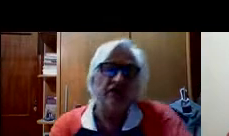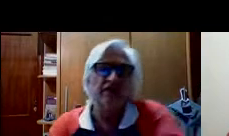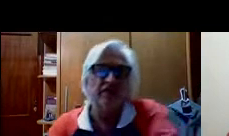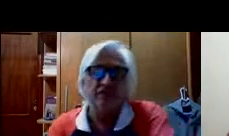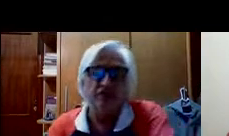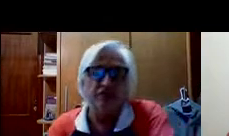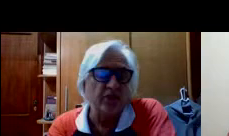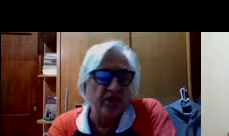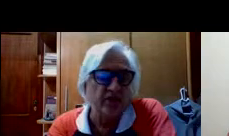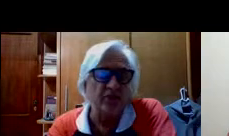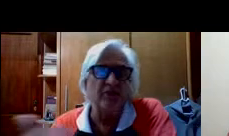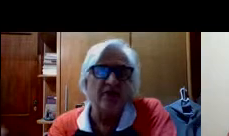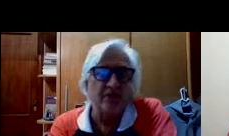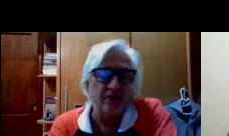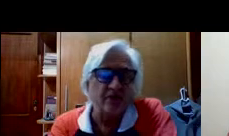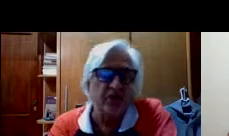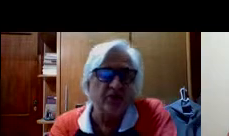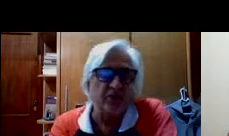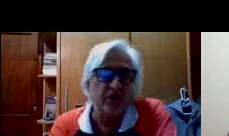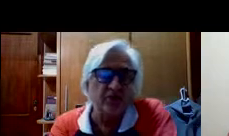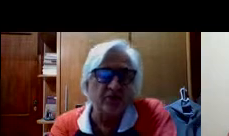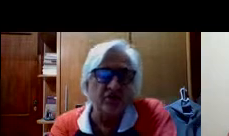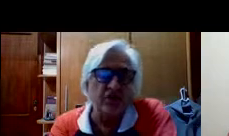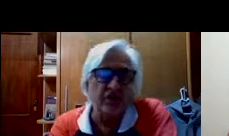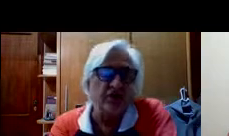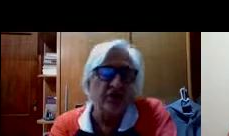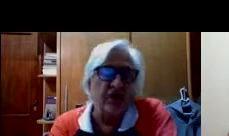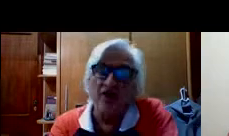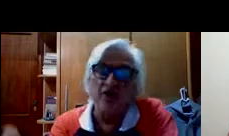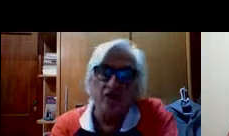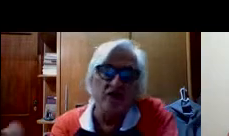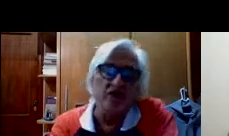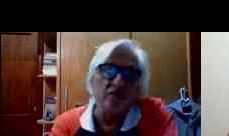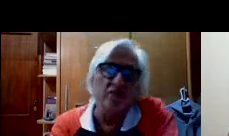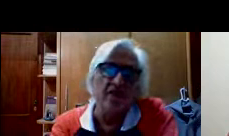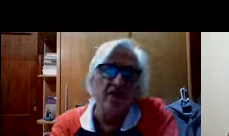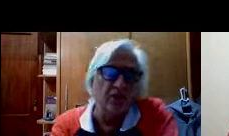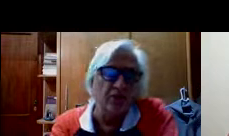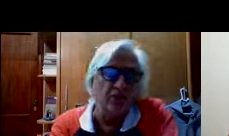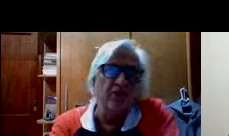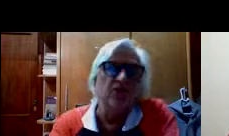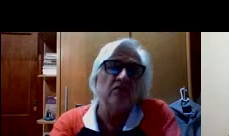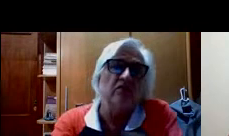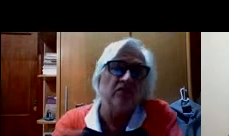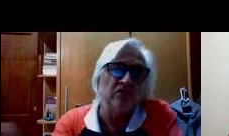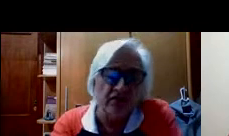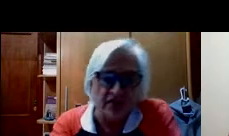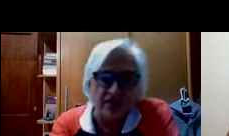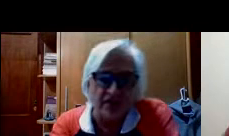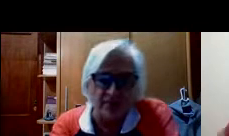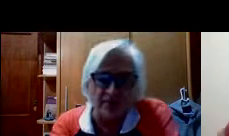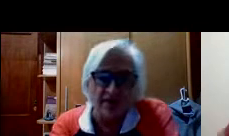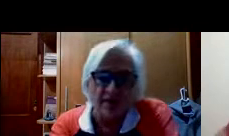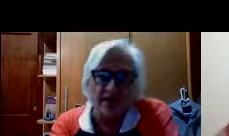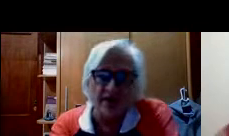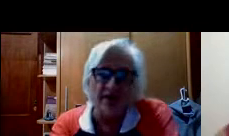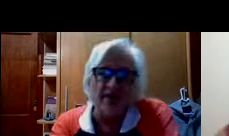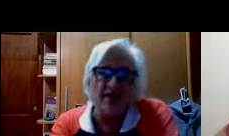cerâmicas é isolante, e os polímeros também, a maioria dos polímeros é isolante. Eu não conheço nenhum polímero é no dia a